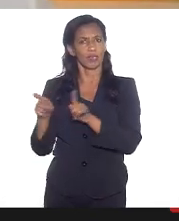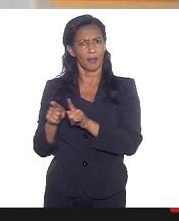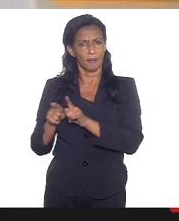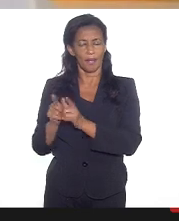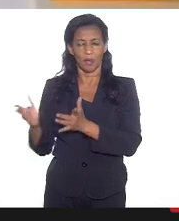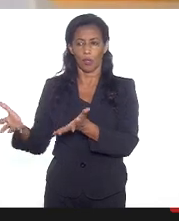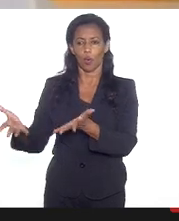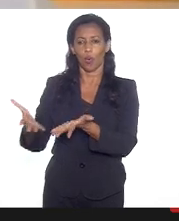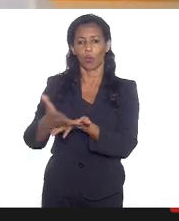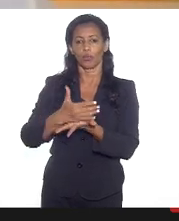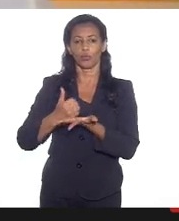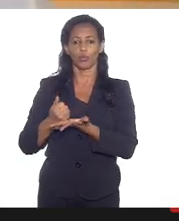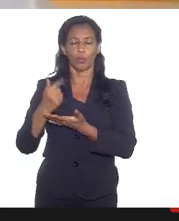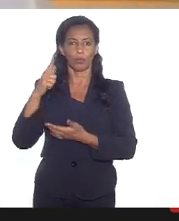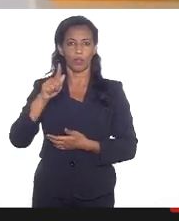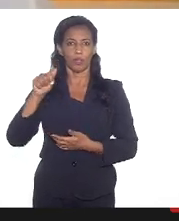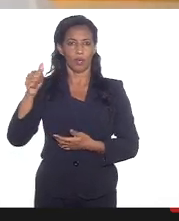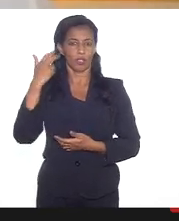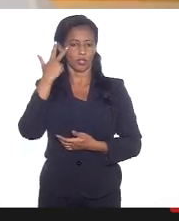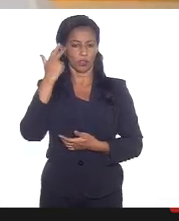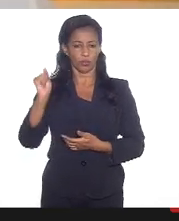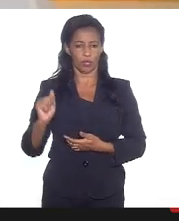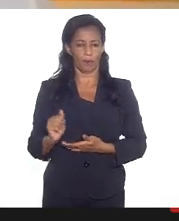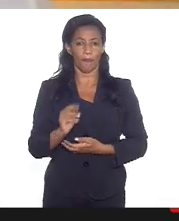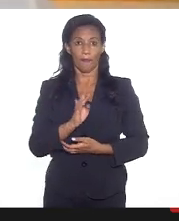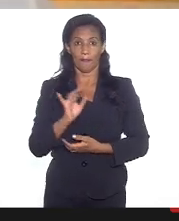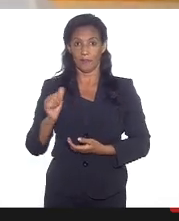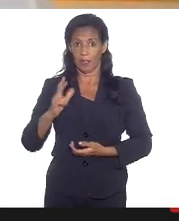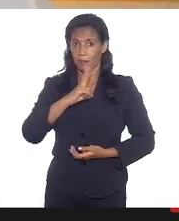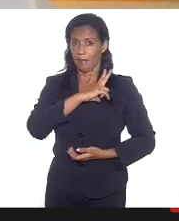natural. E aí, a senhora Bia foi particularmente,